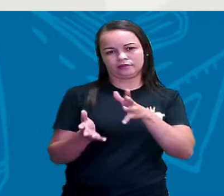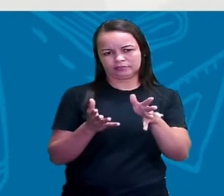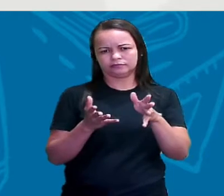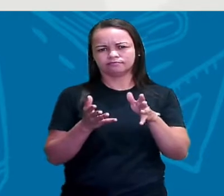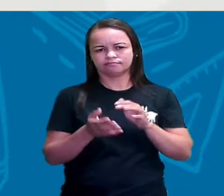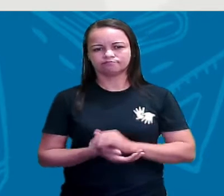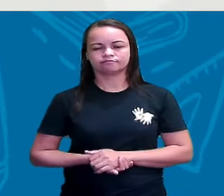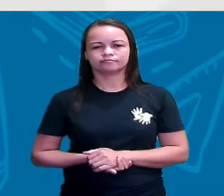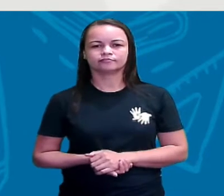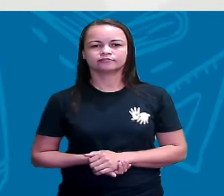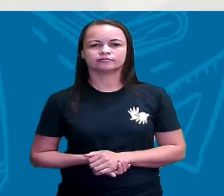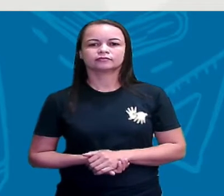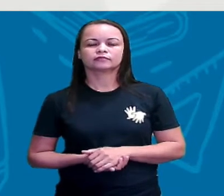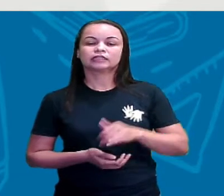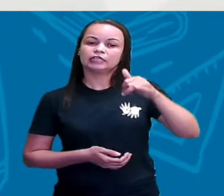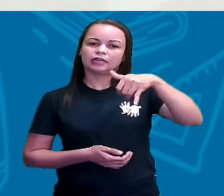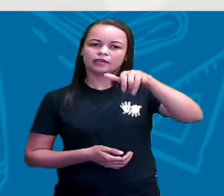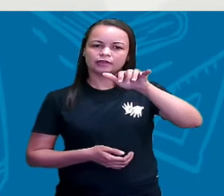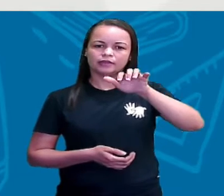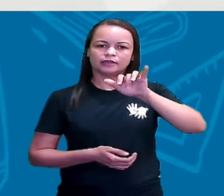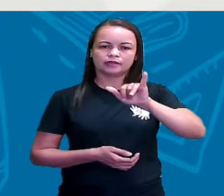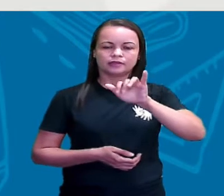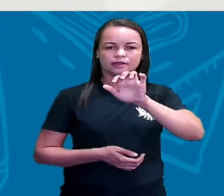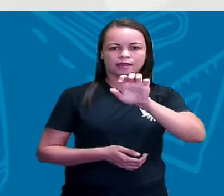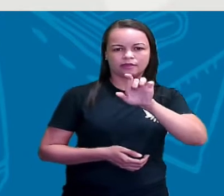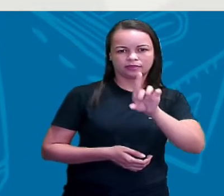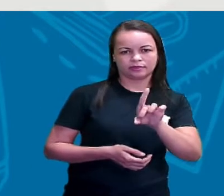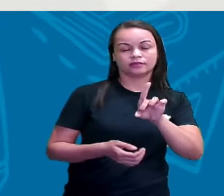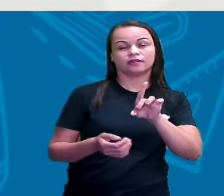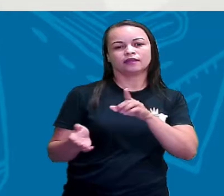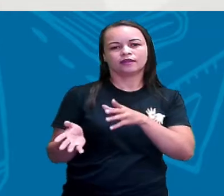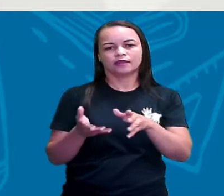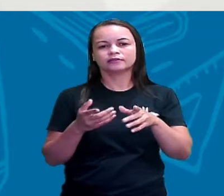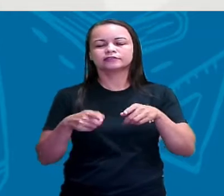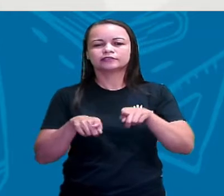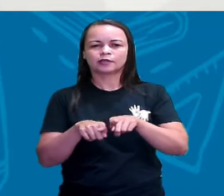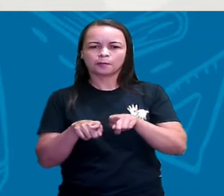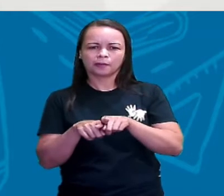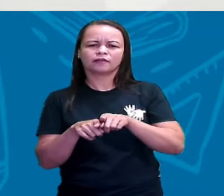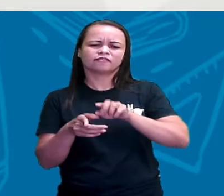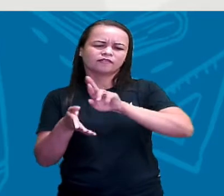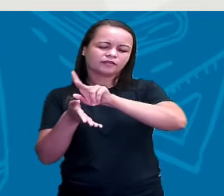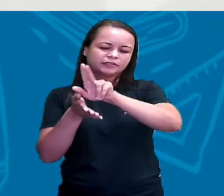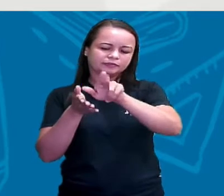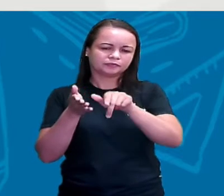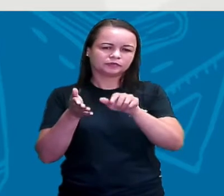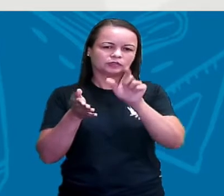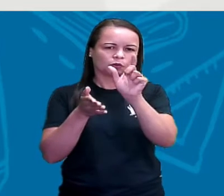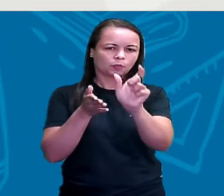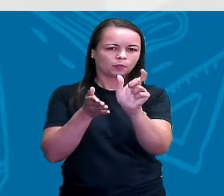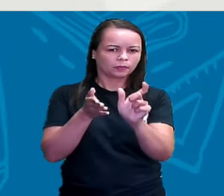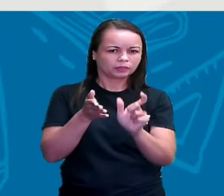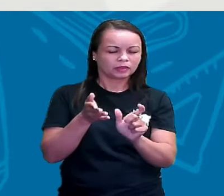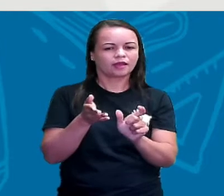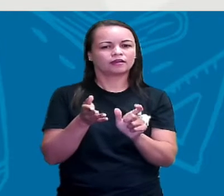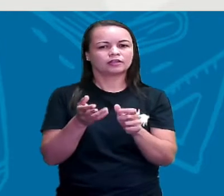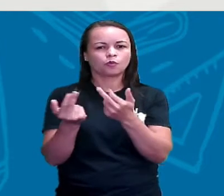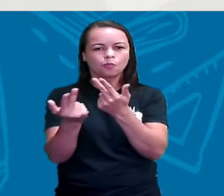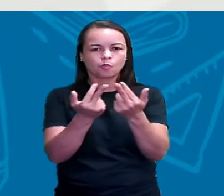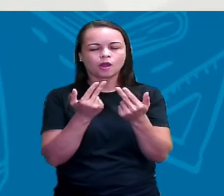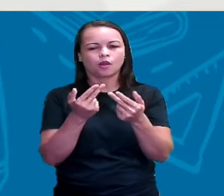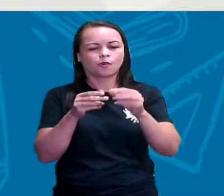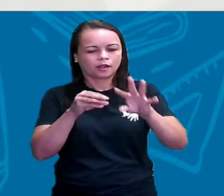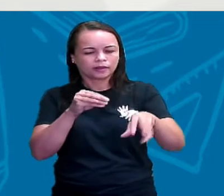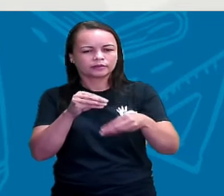enjoyed. To stay, stayed. To play, played. Permaneceu com a mesma forma,